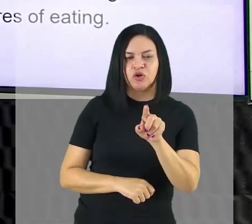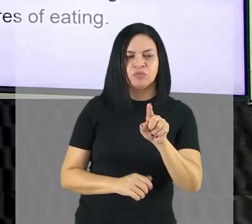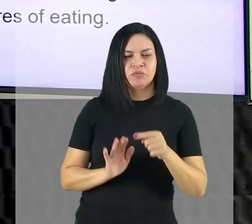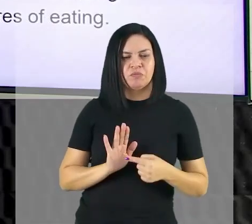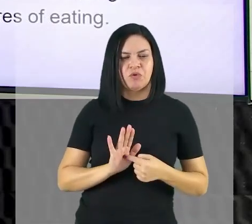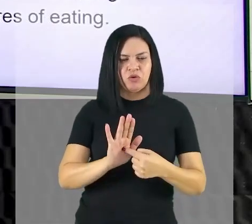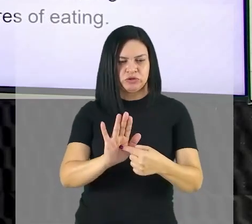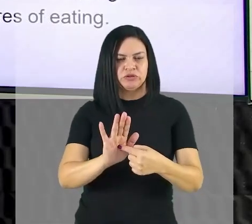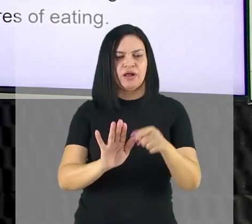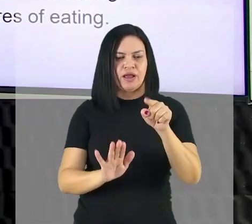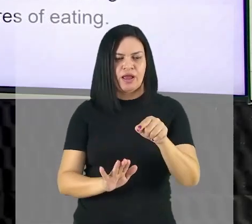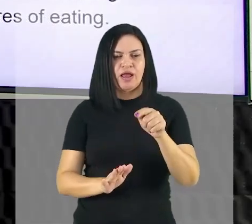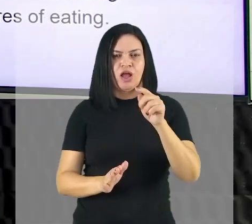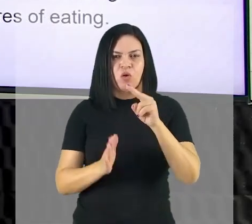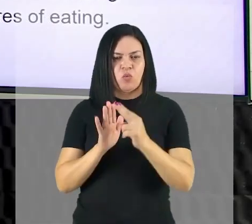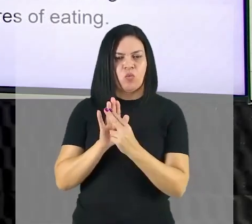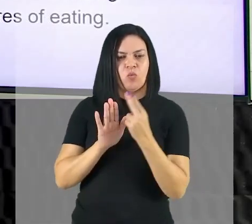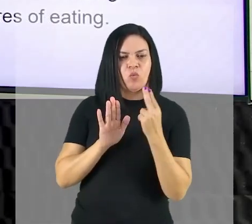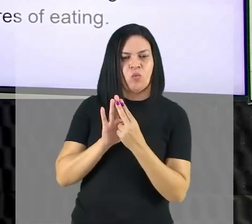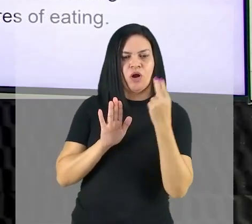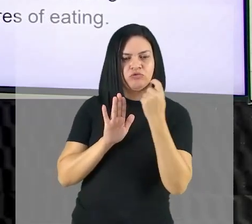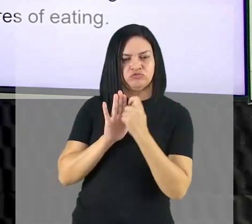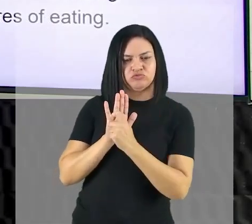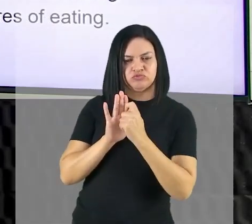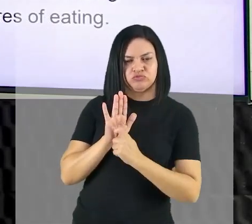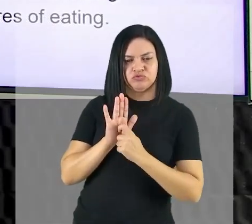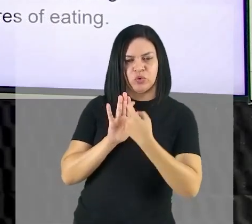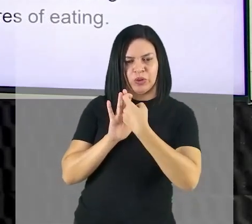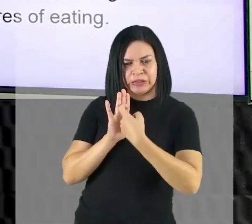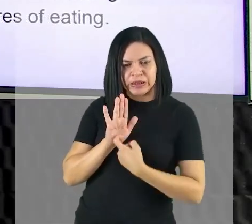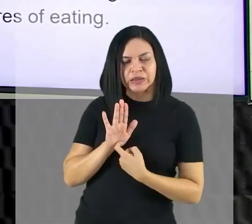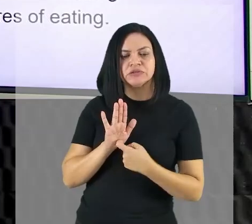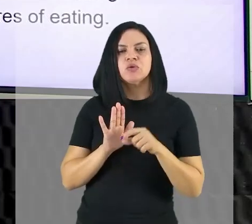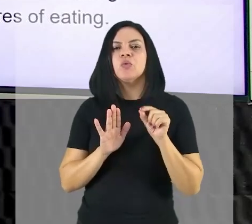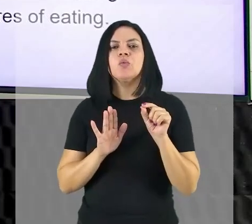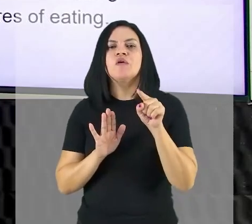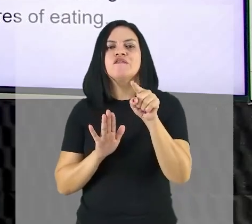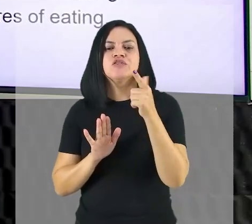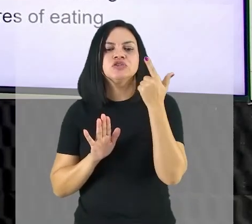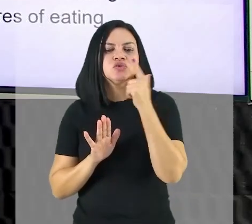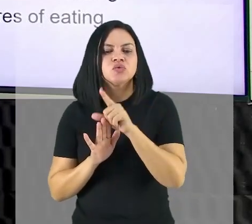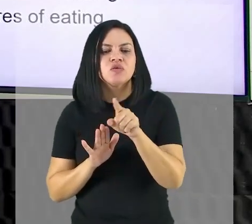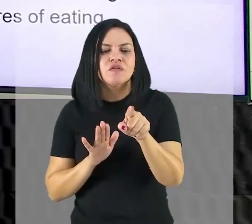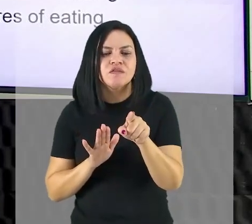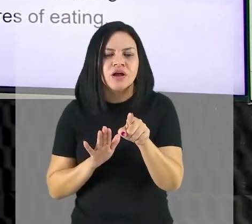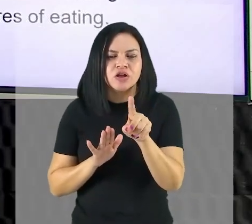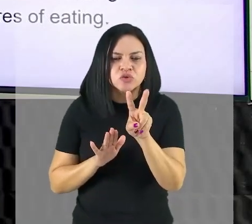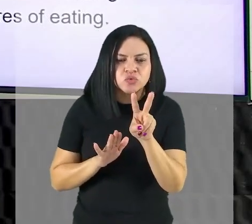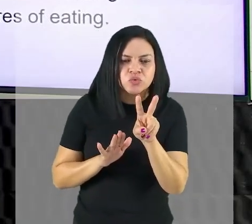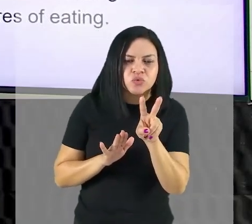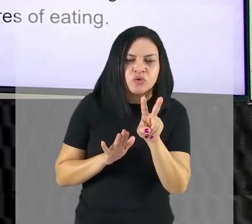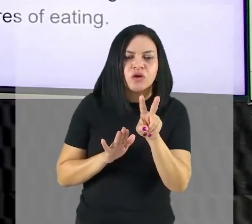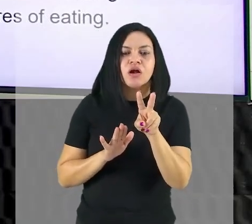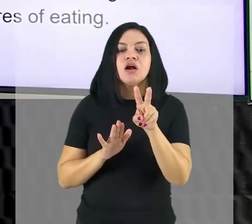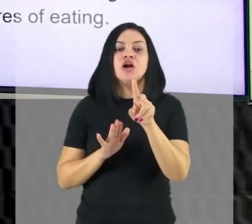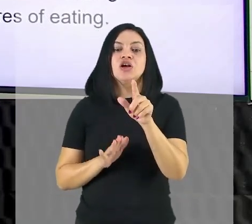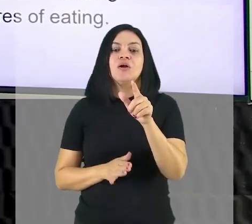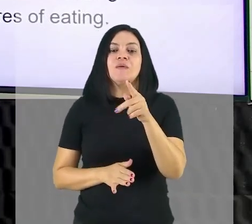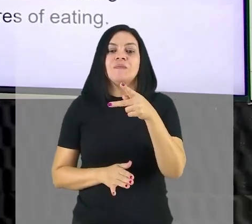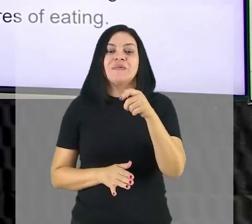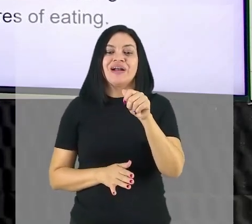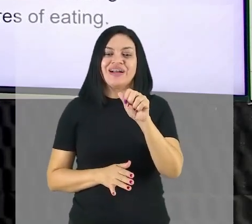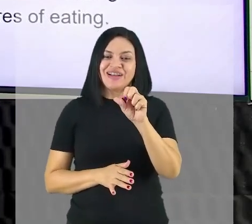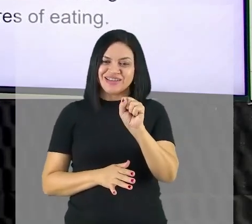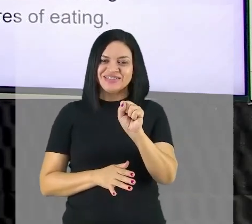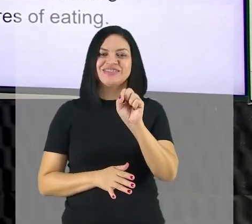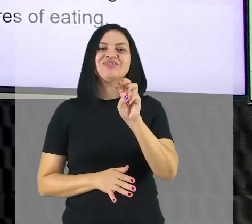aqui embaixo é o autor, quem produziu o texto. Uma vantagem que vocês podem, apareceu aqui duas vezes, Paisuema 2023, só para